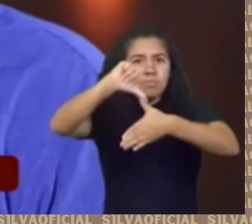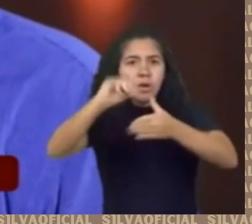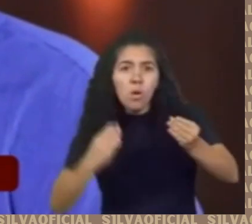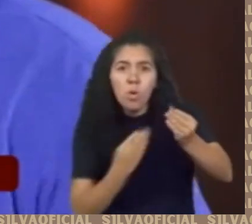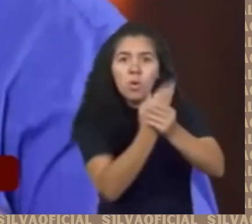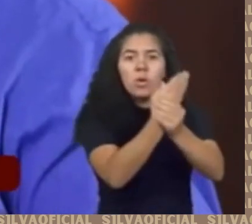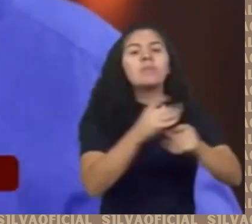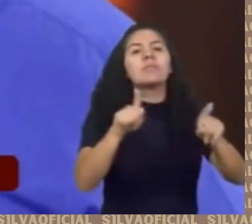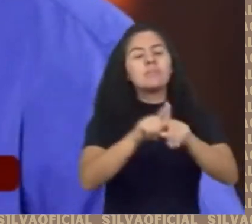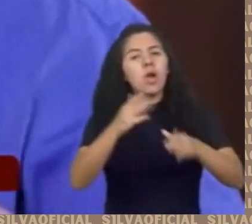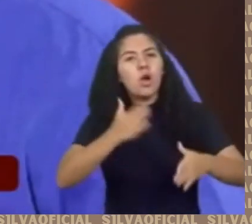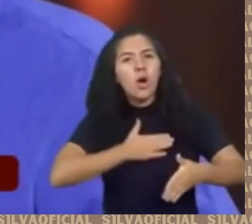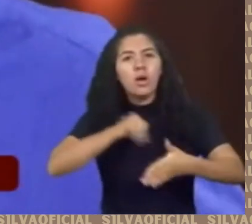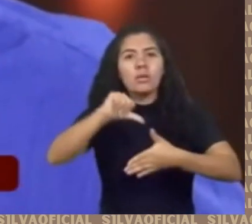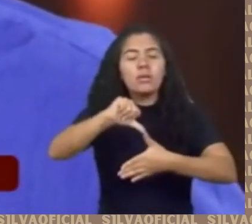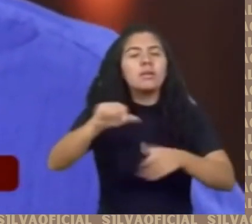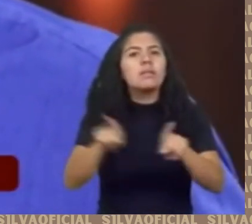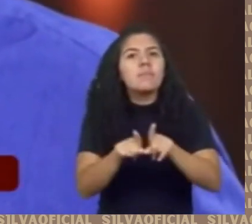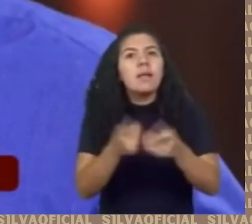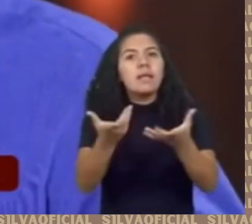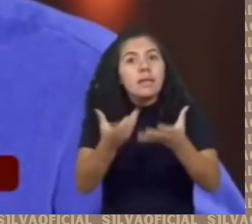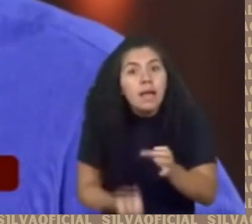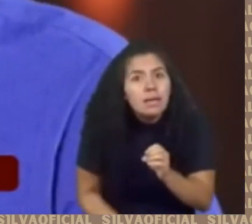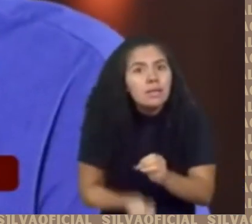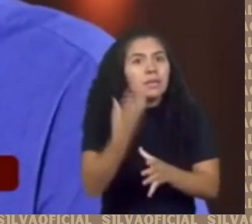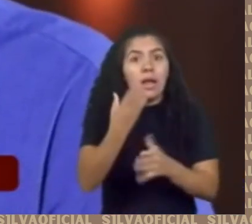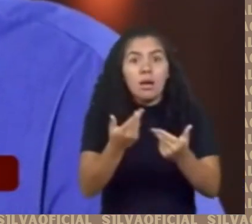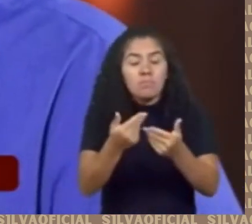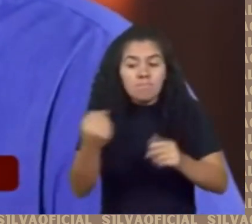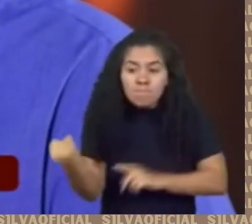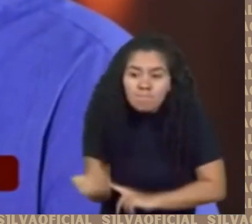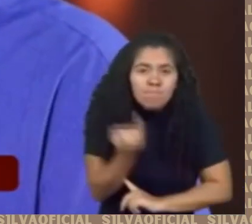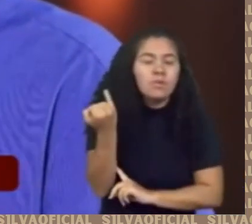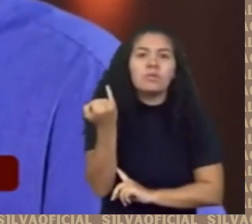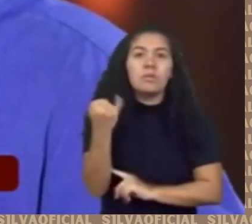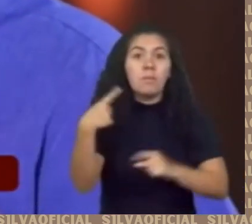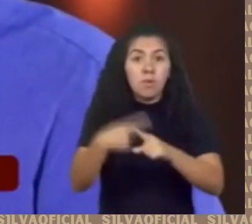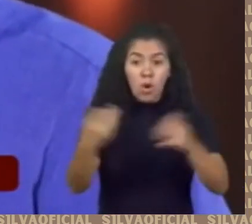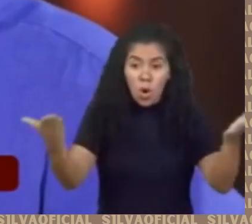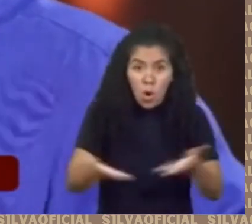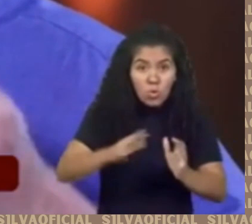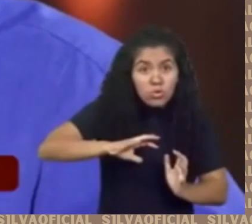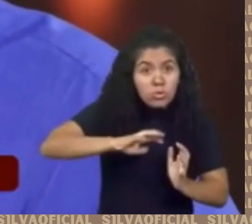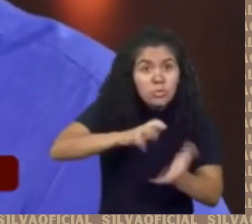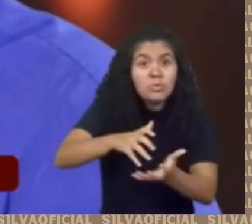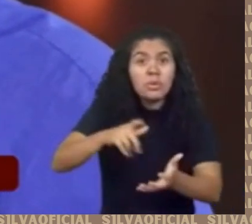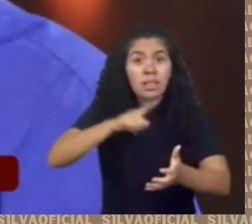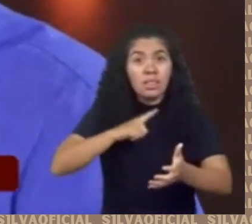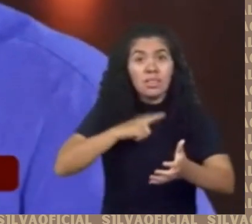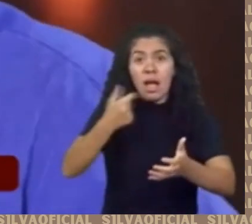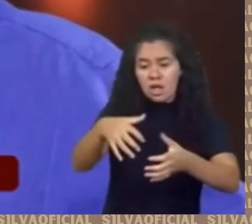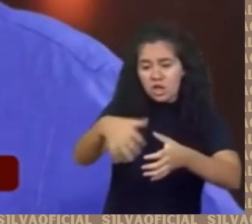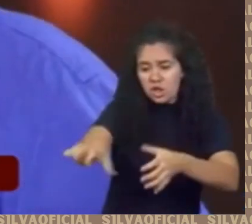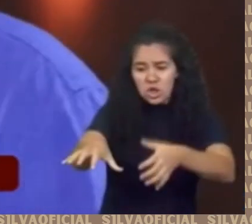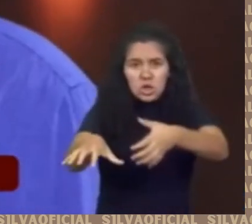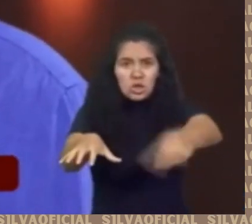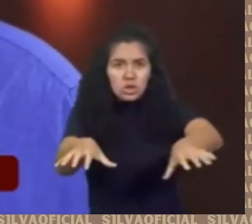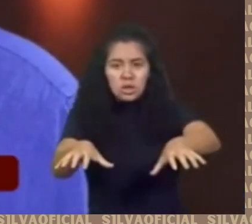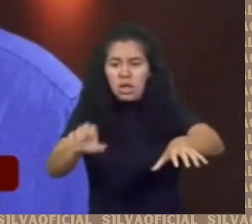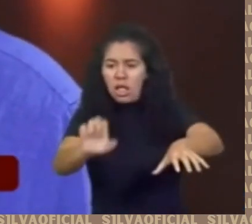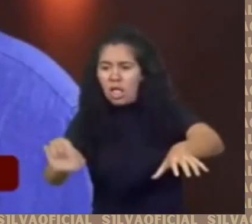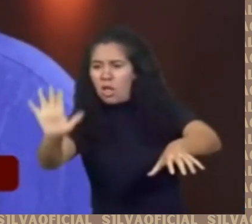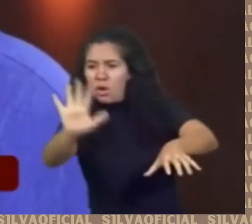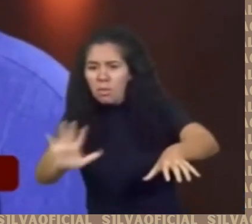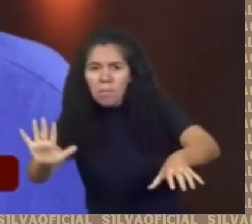pense na criação de um bloco importante hoje o mundo está sabe dividido em blocos é bloco Europeu é o bloco asiático nós